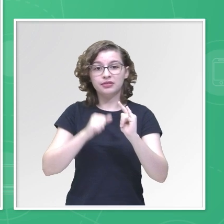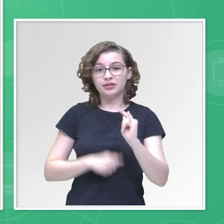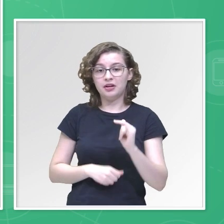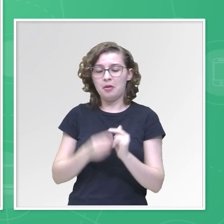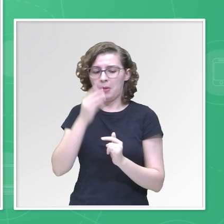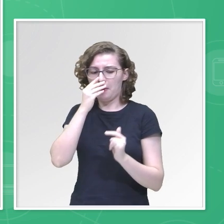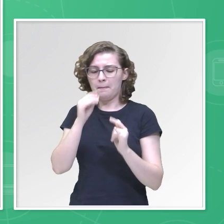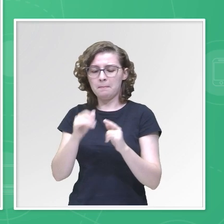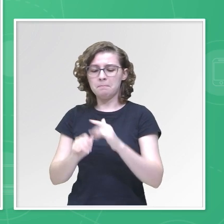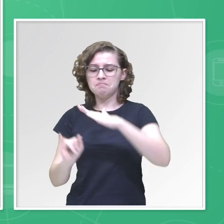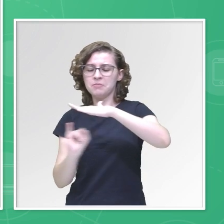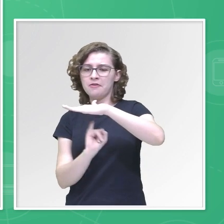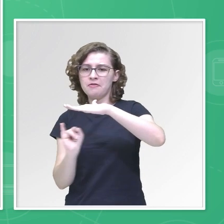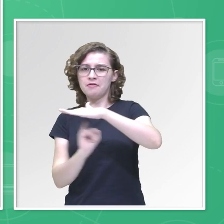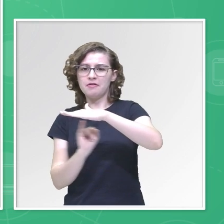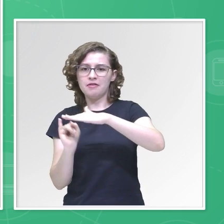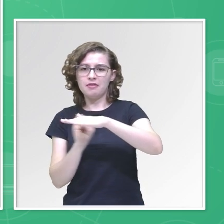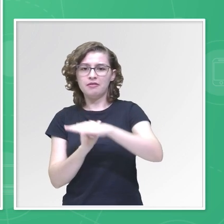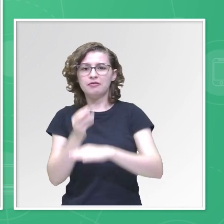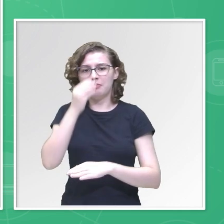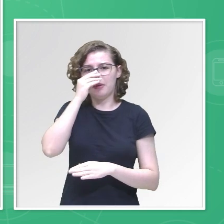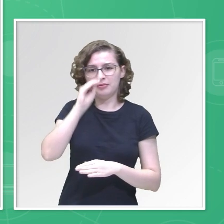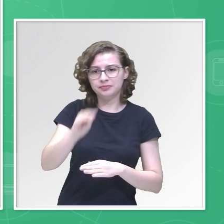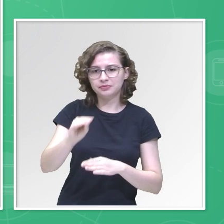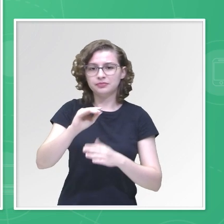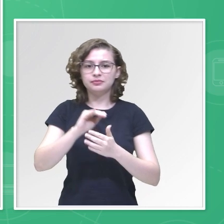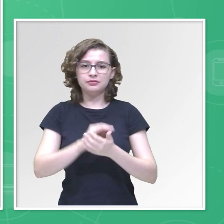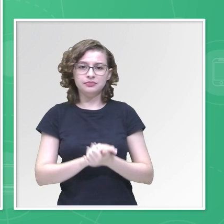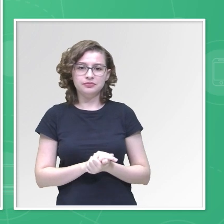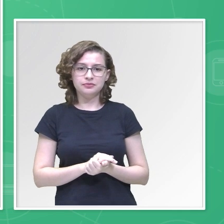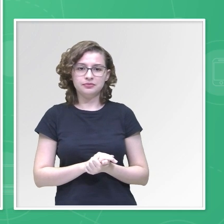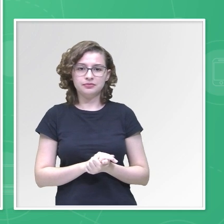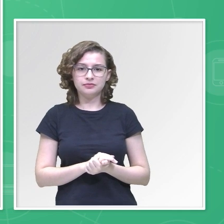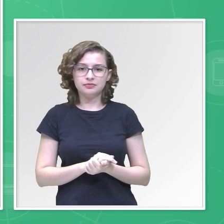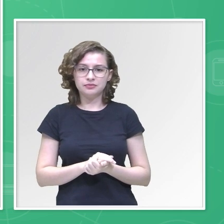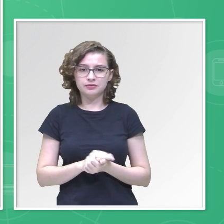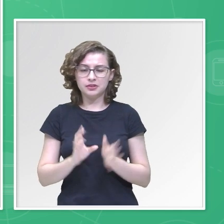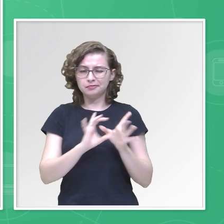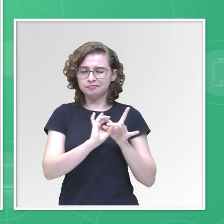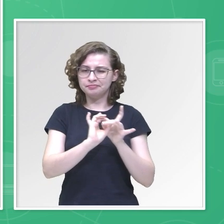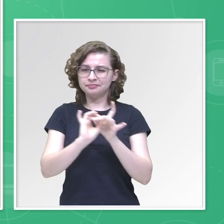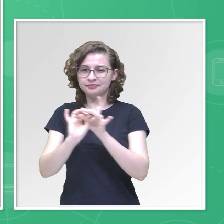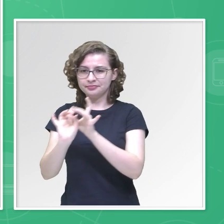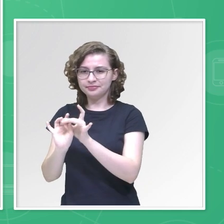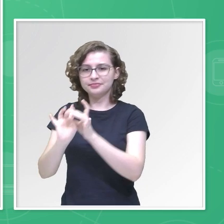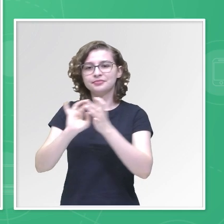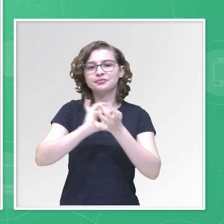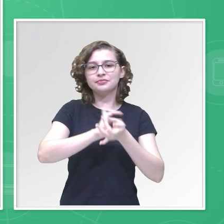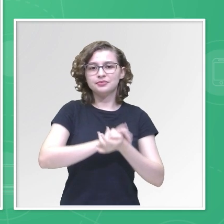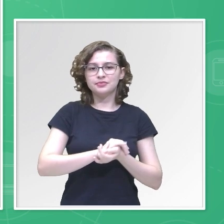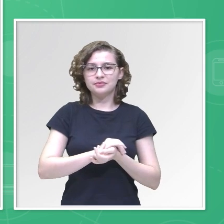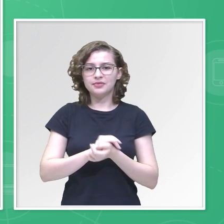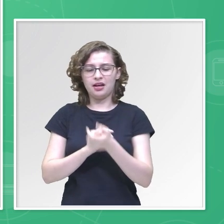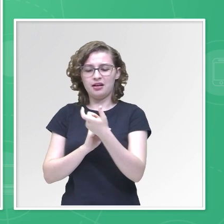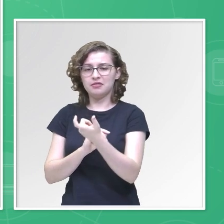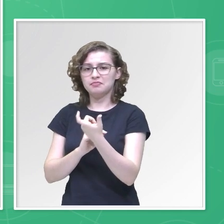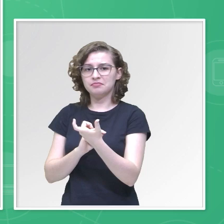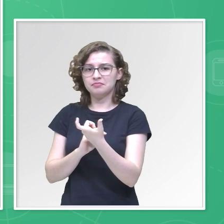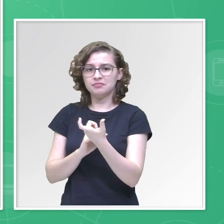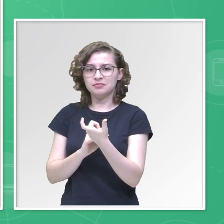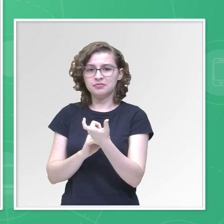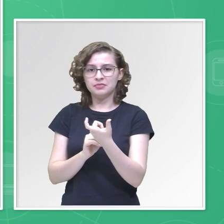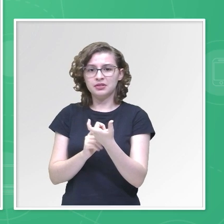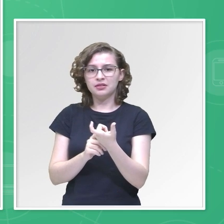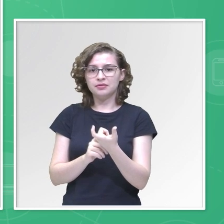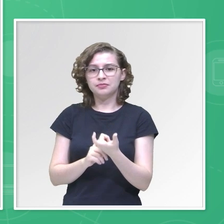se referir a vizinha né E aí nesse nesse contexto nessa situação esse termo já tem essa